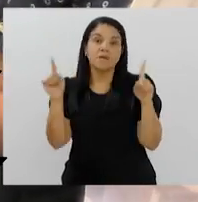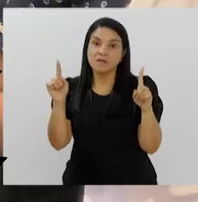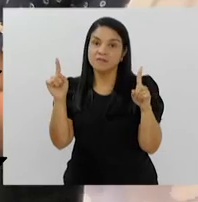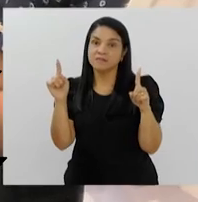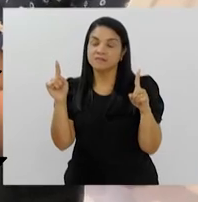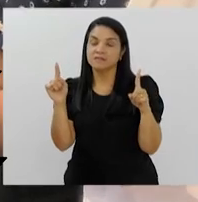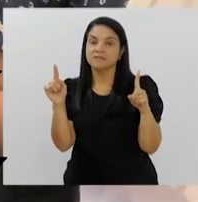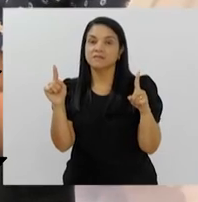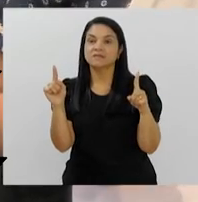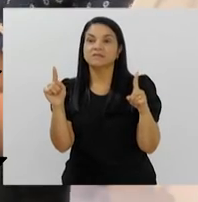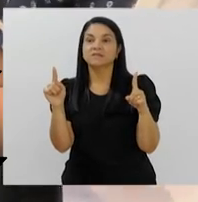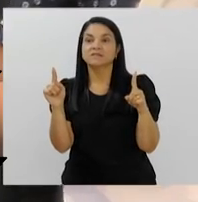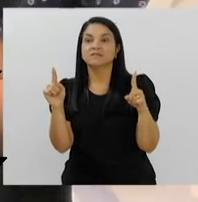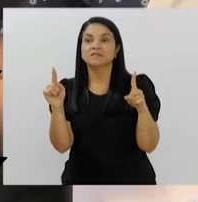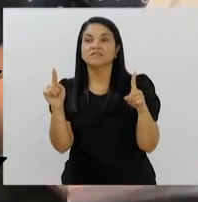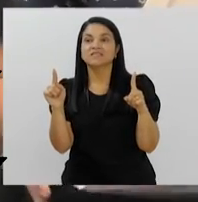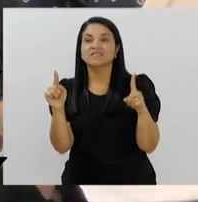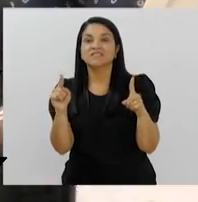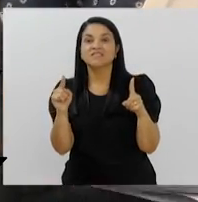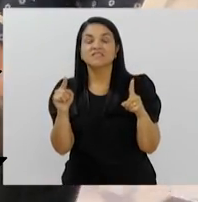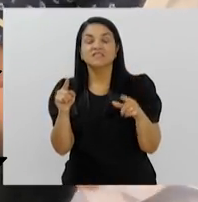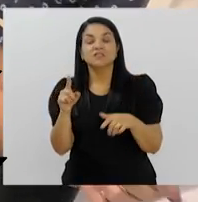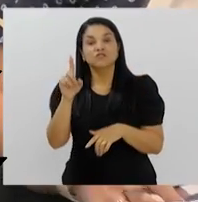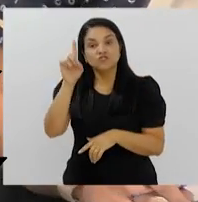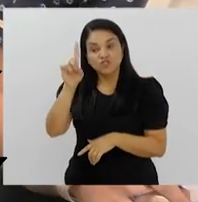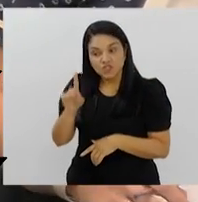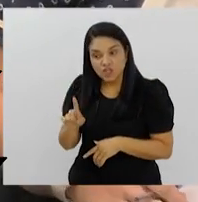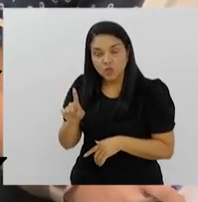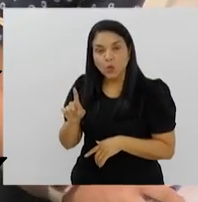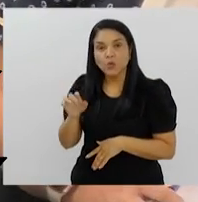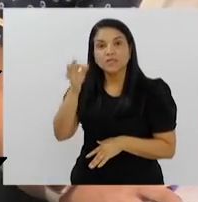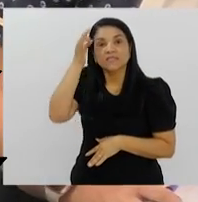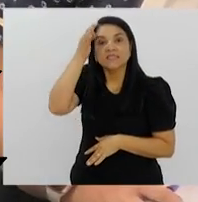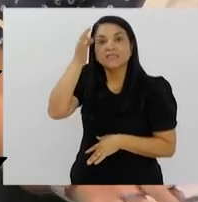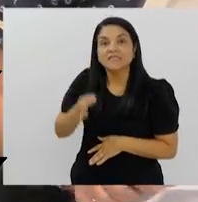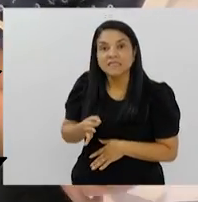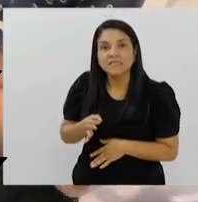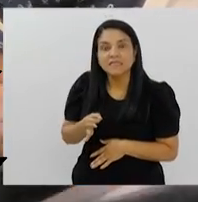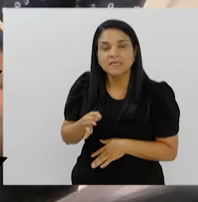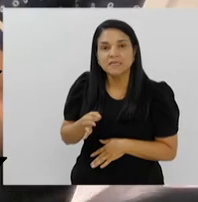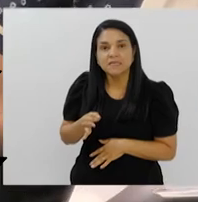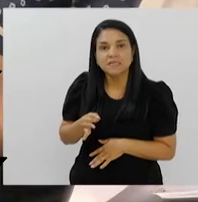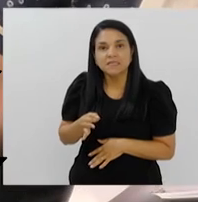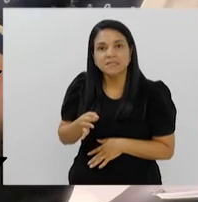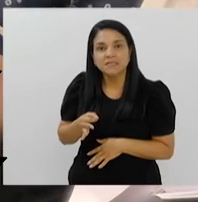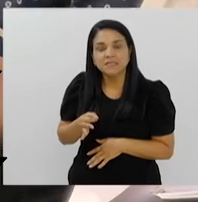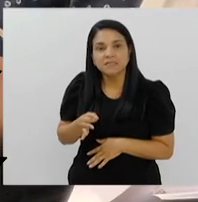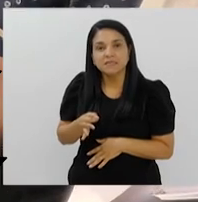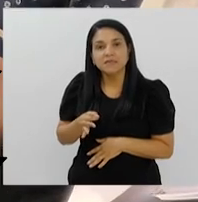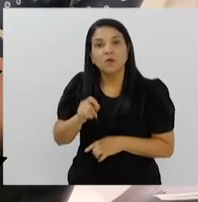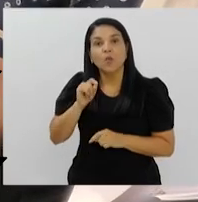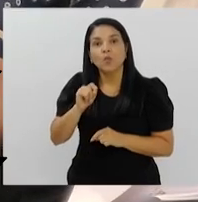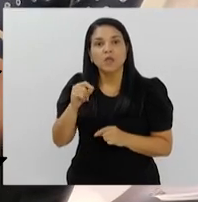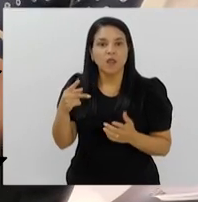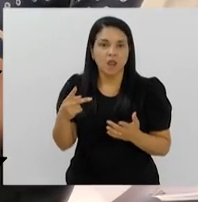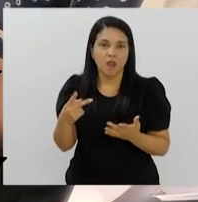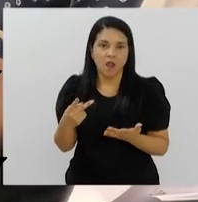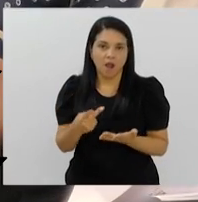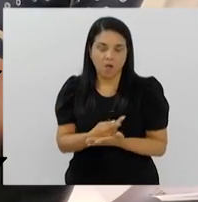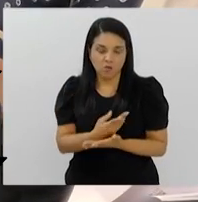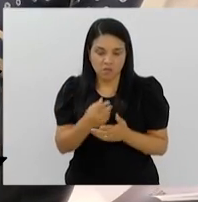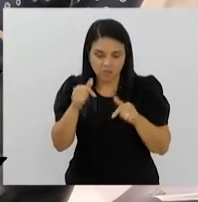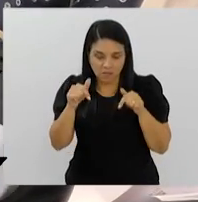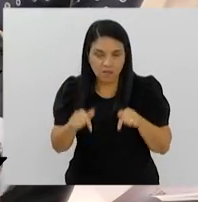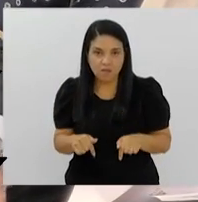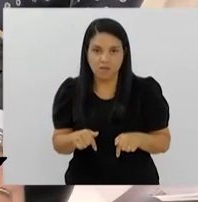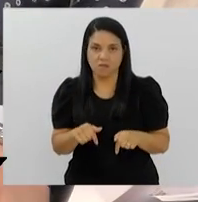mas então é isso eu falando isso que eles possam de fato entender de uma vez por todas o que que nós estamos fazendo neste lugar